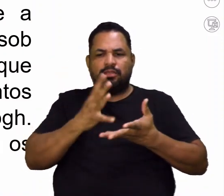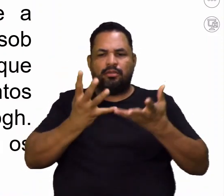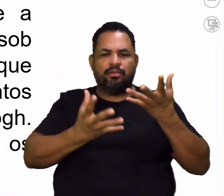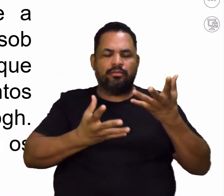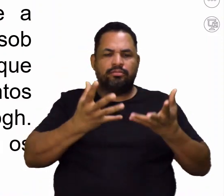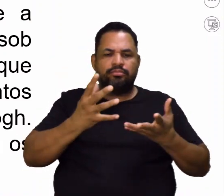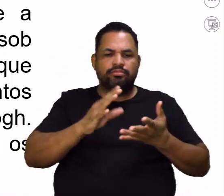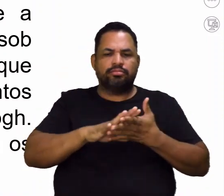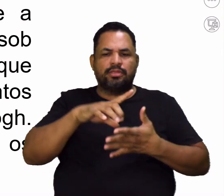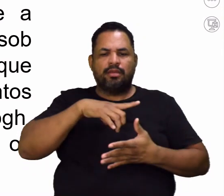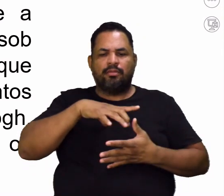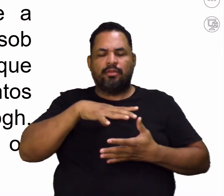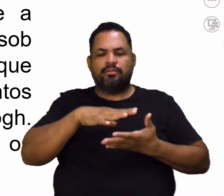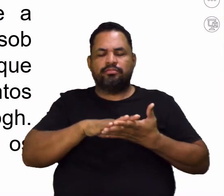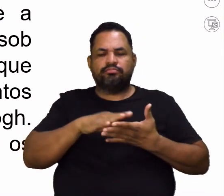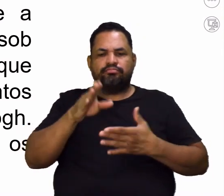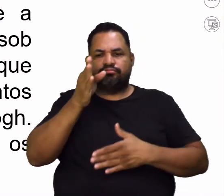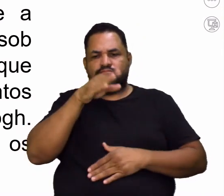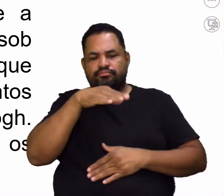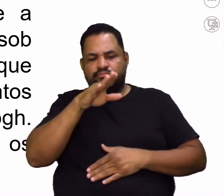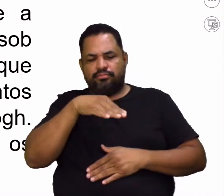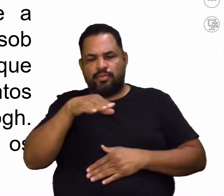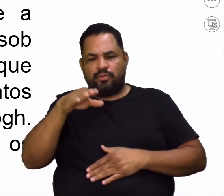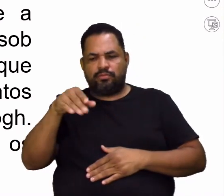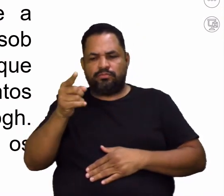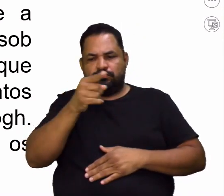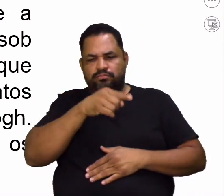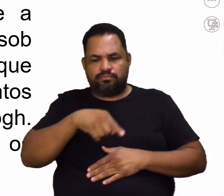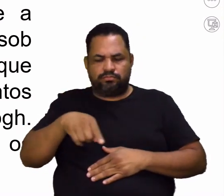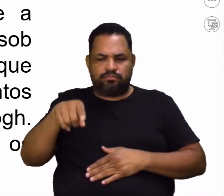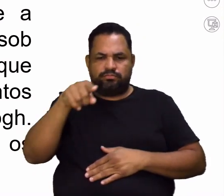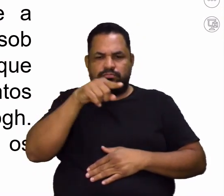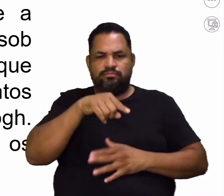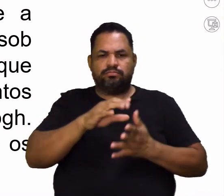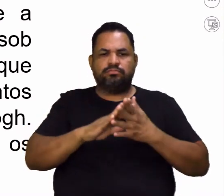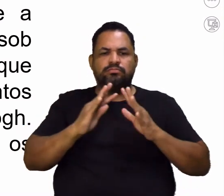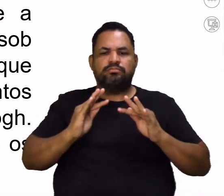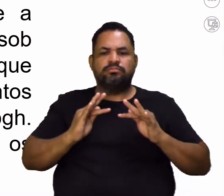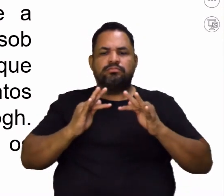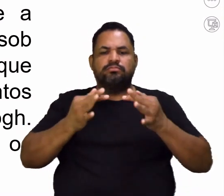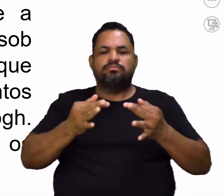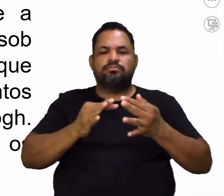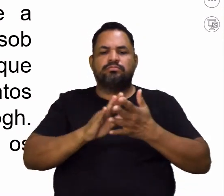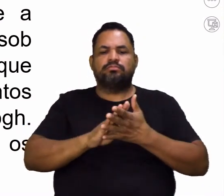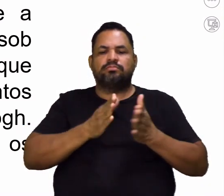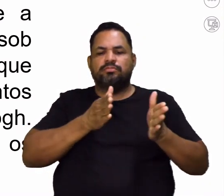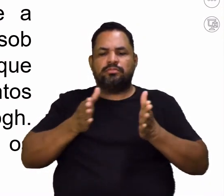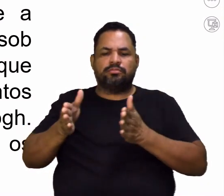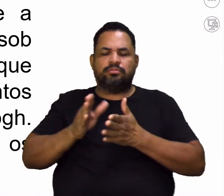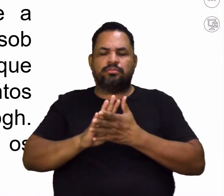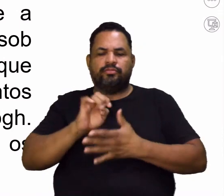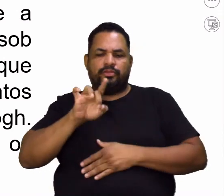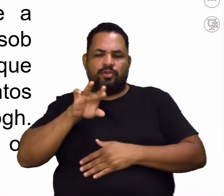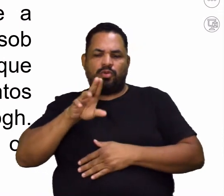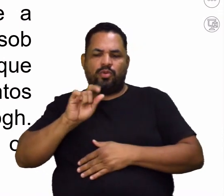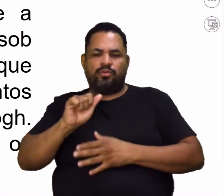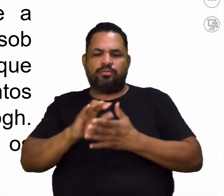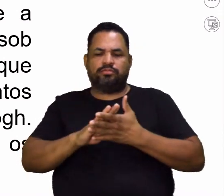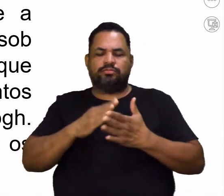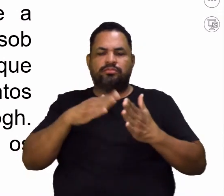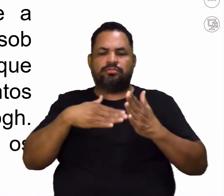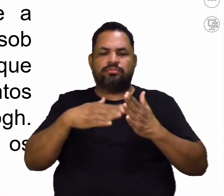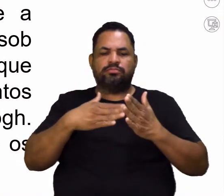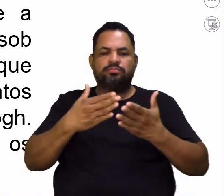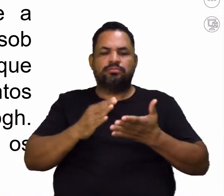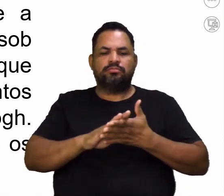composta em movimentos circulares são comuns na última fase de Van Gogh para o pintor as